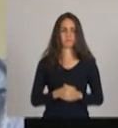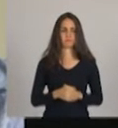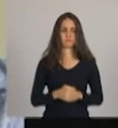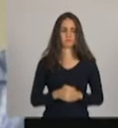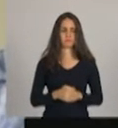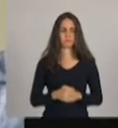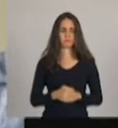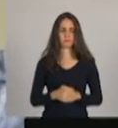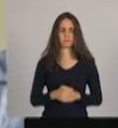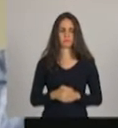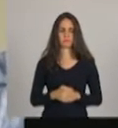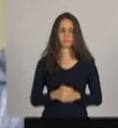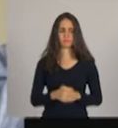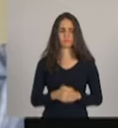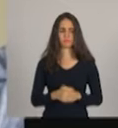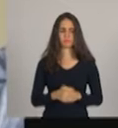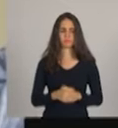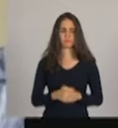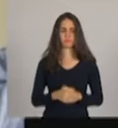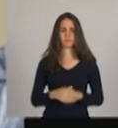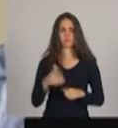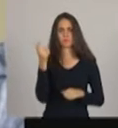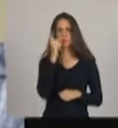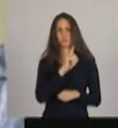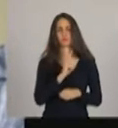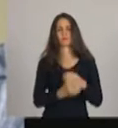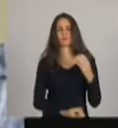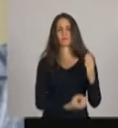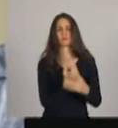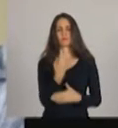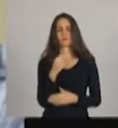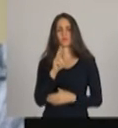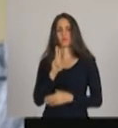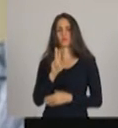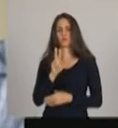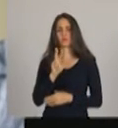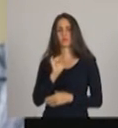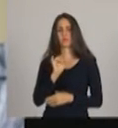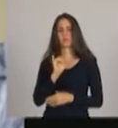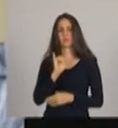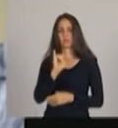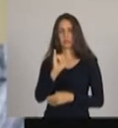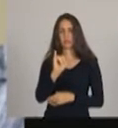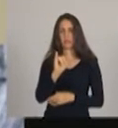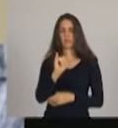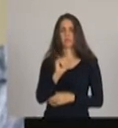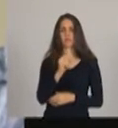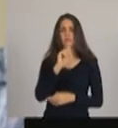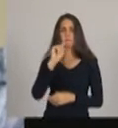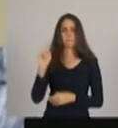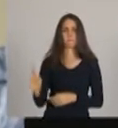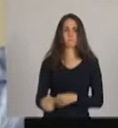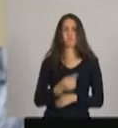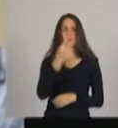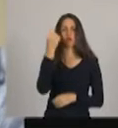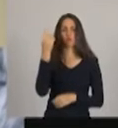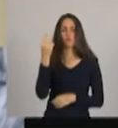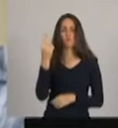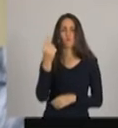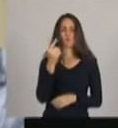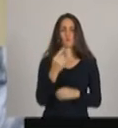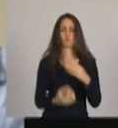de elevar 100 leitos de UTI para mais de 1.000 leitos de UTI.